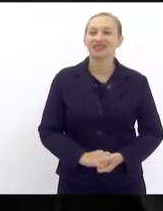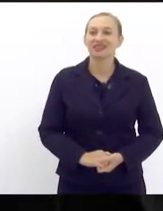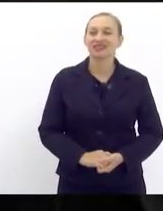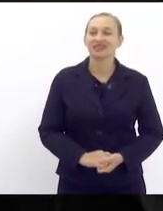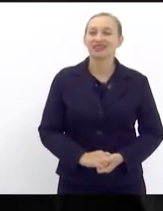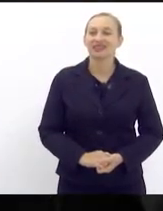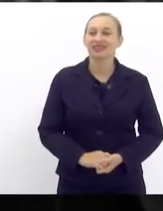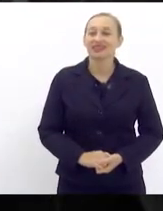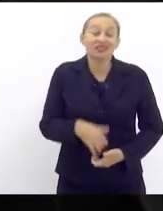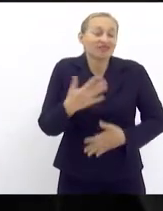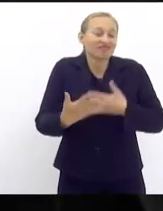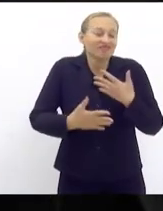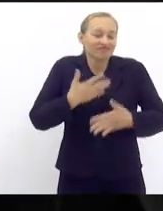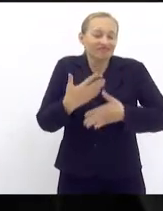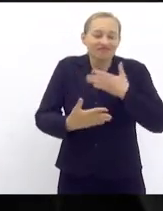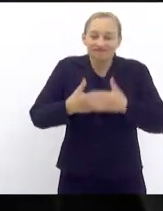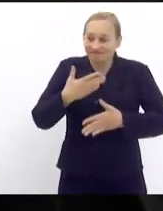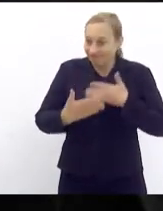imensa satisfação